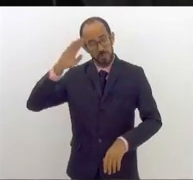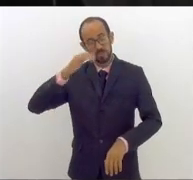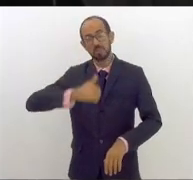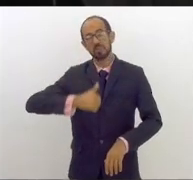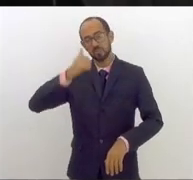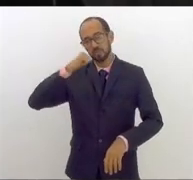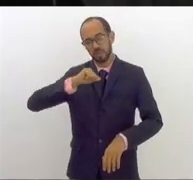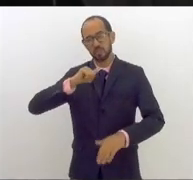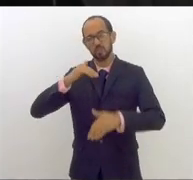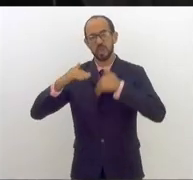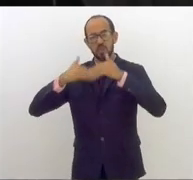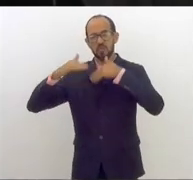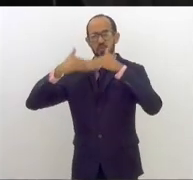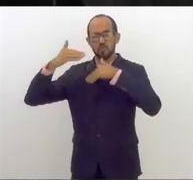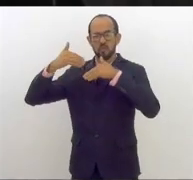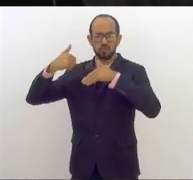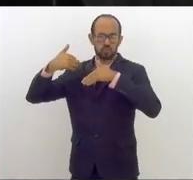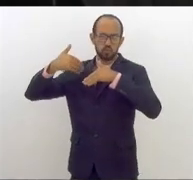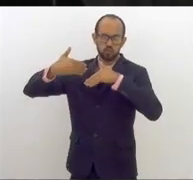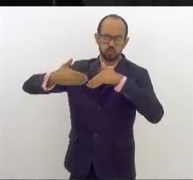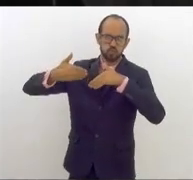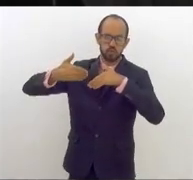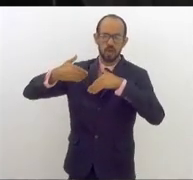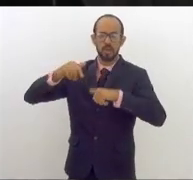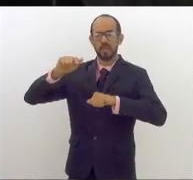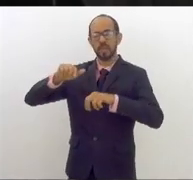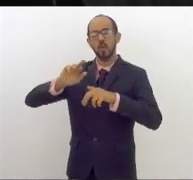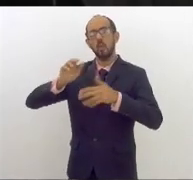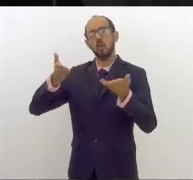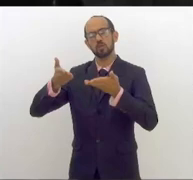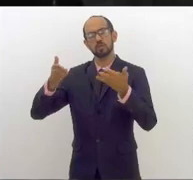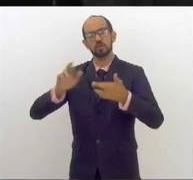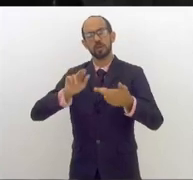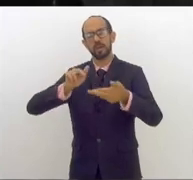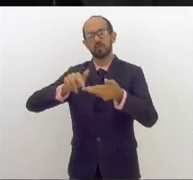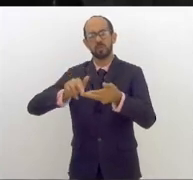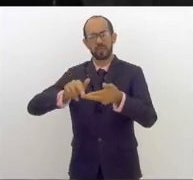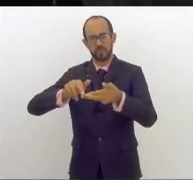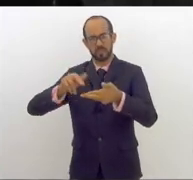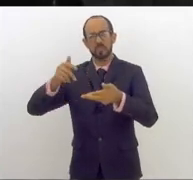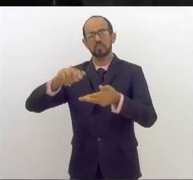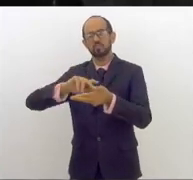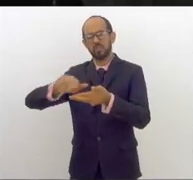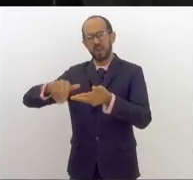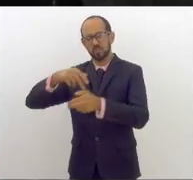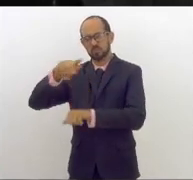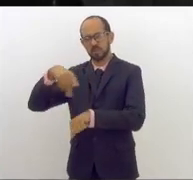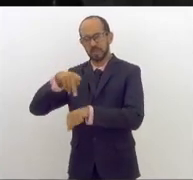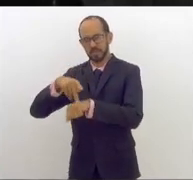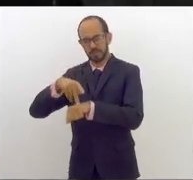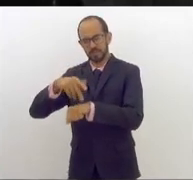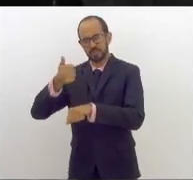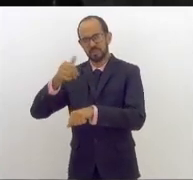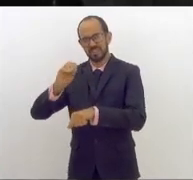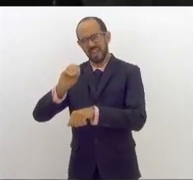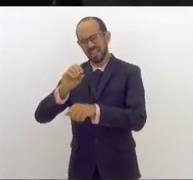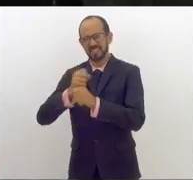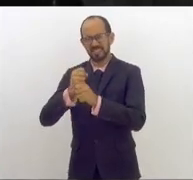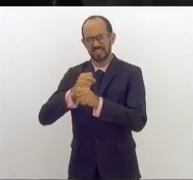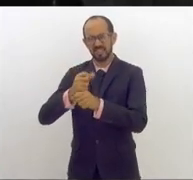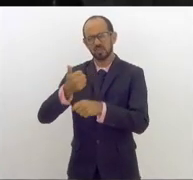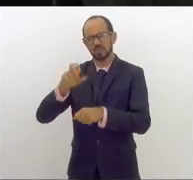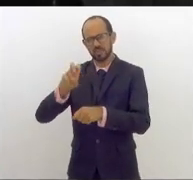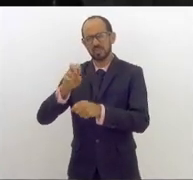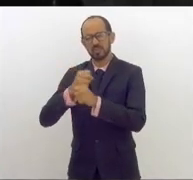Brasil nos últimos anos virou uma padrão de referência internacional no Brasil tem equipes femininas nos últimos 10 15 anos que